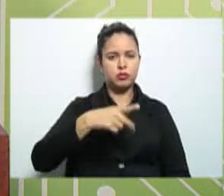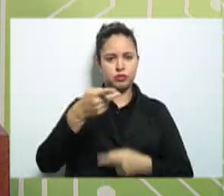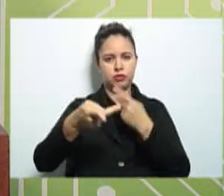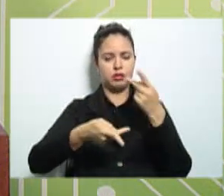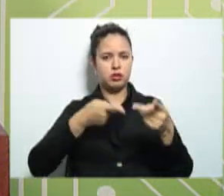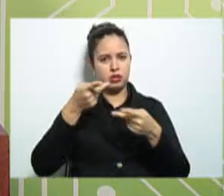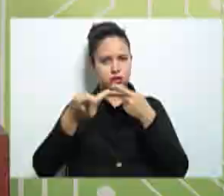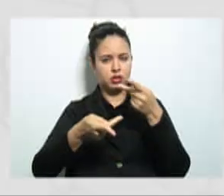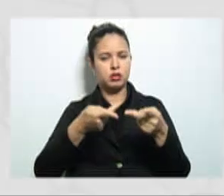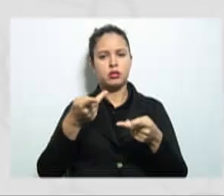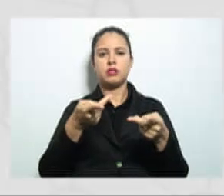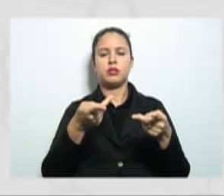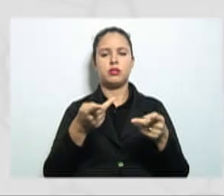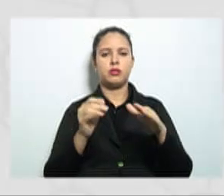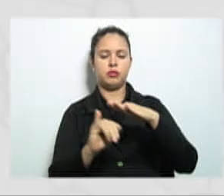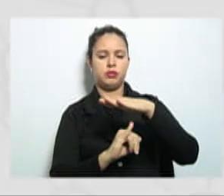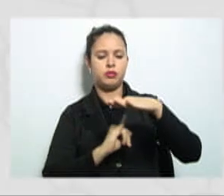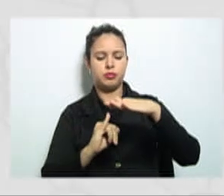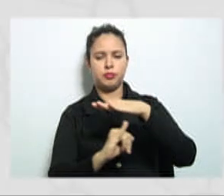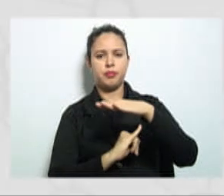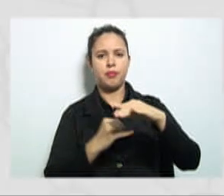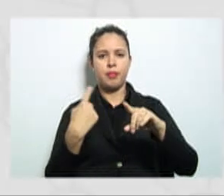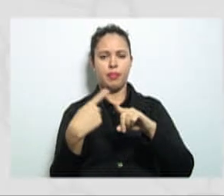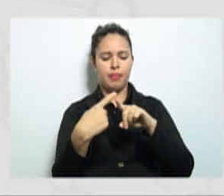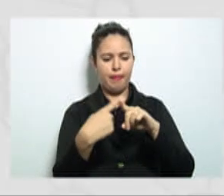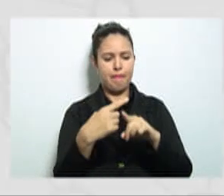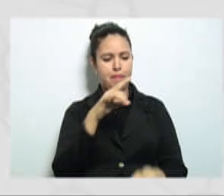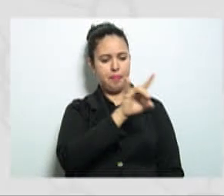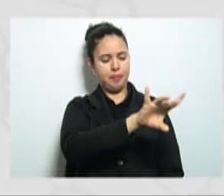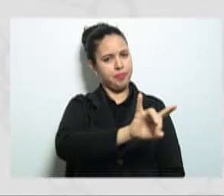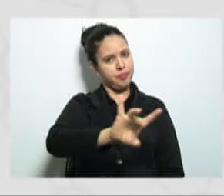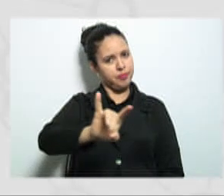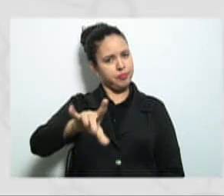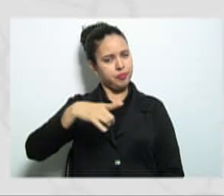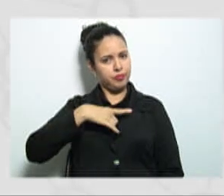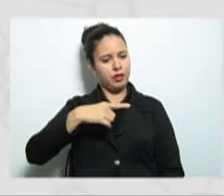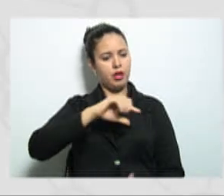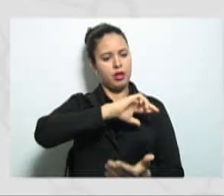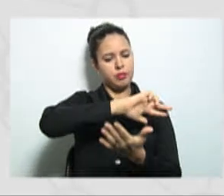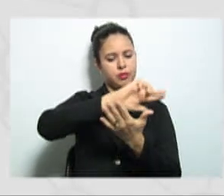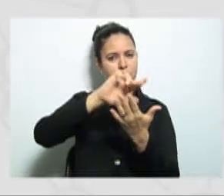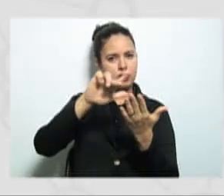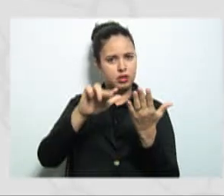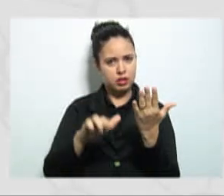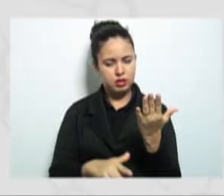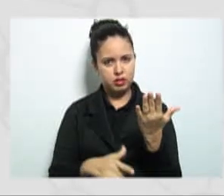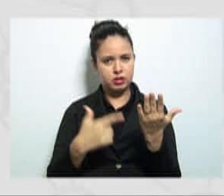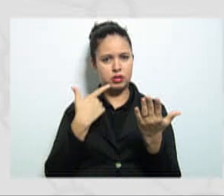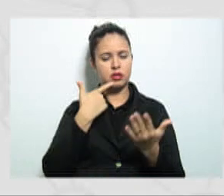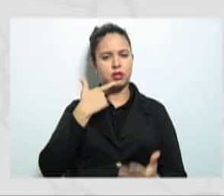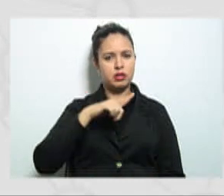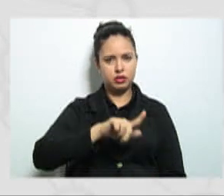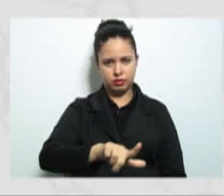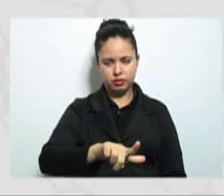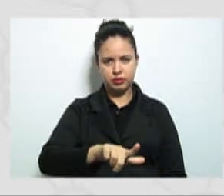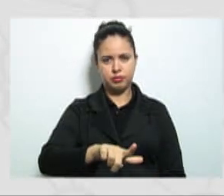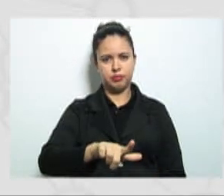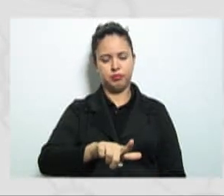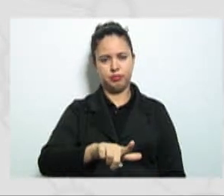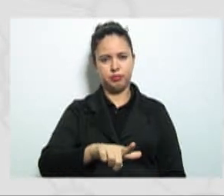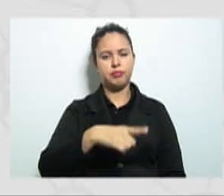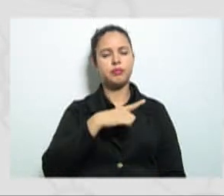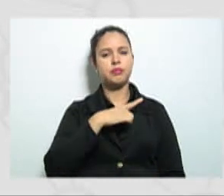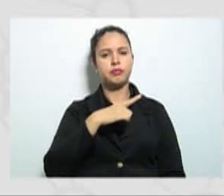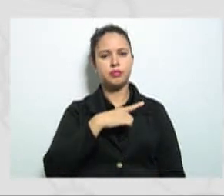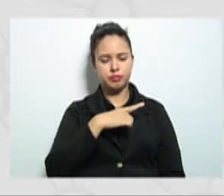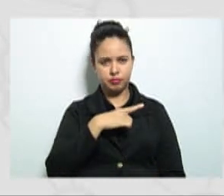isso? Por conta daquilo que nós vamos chamar de variedade linguística, que é toda língua possui essa variedade, né? E